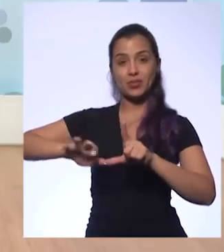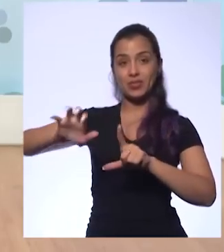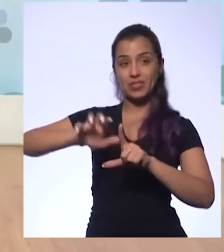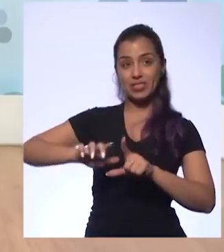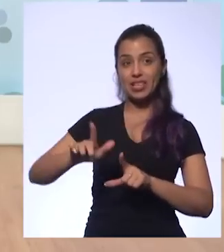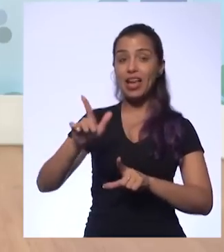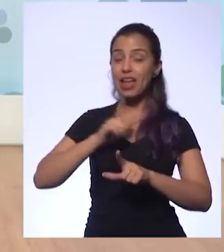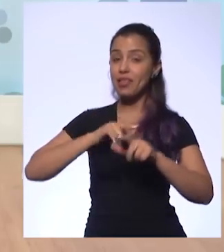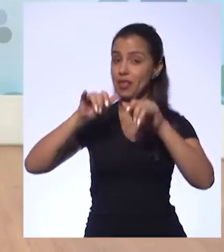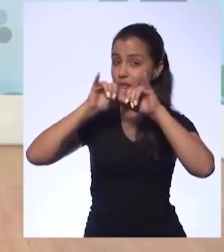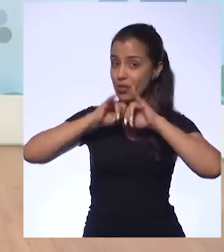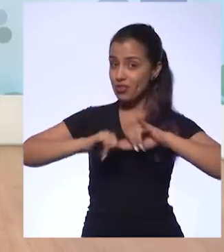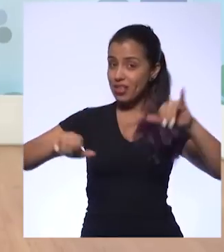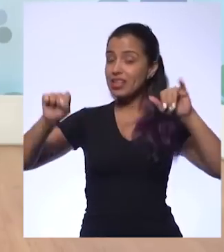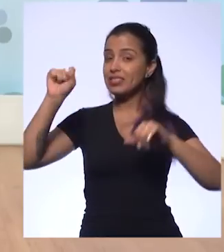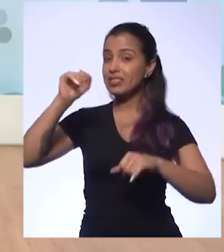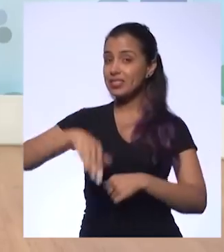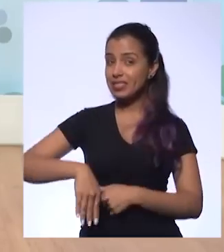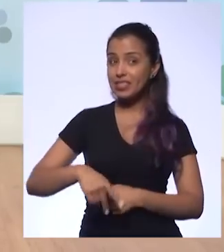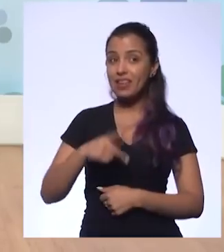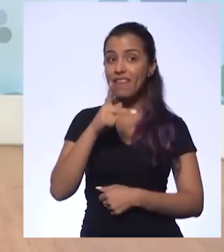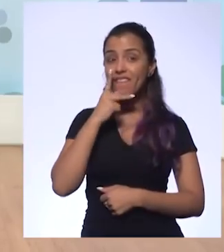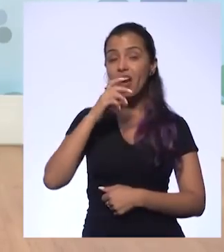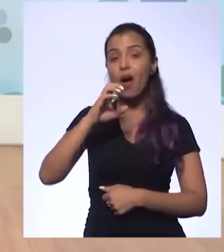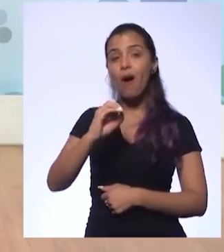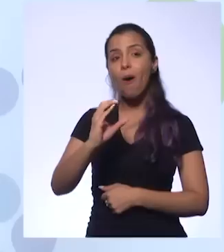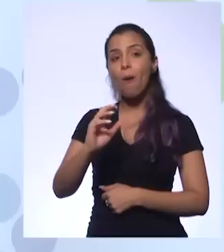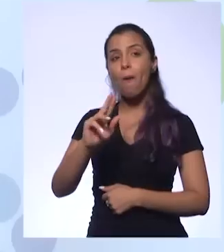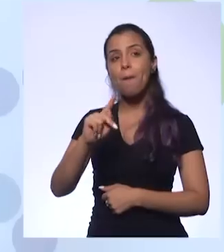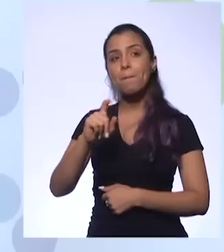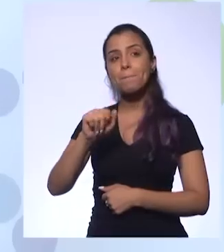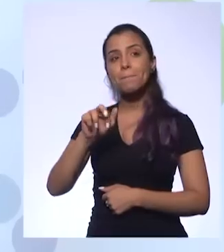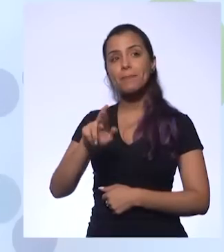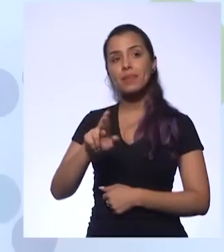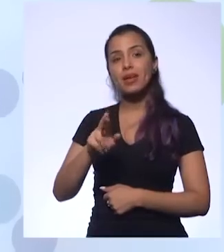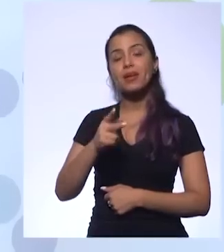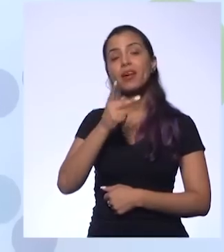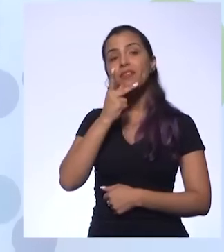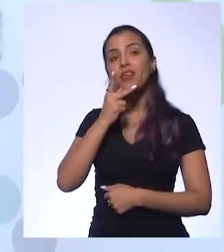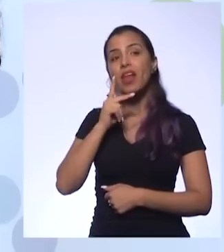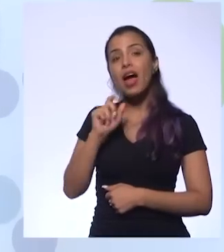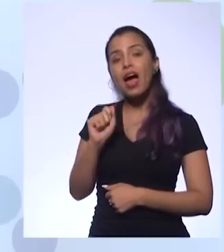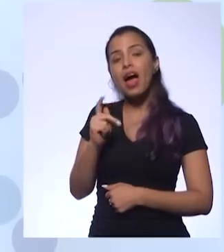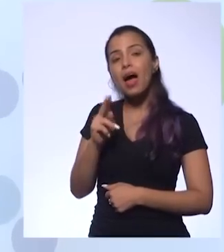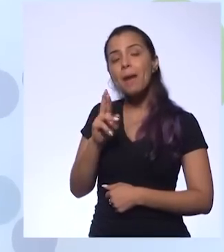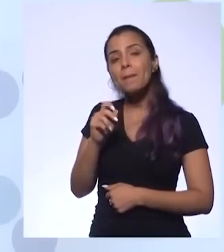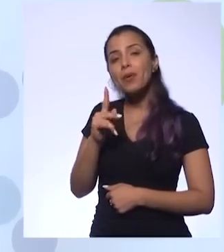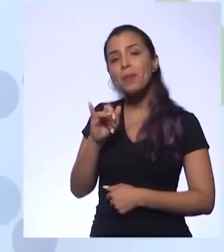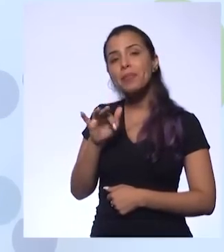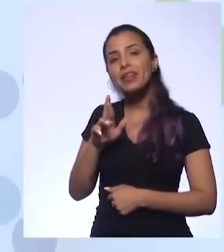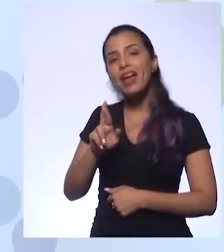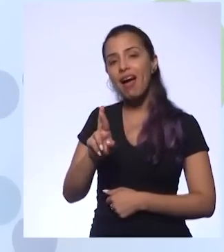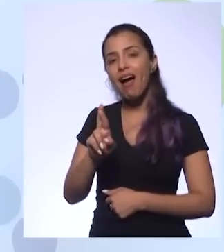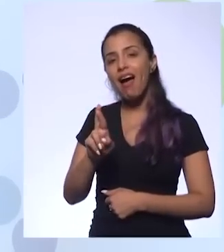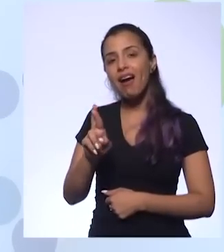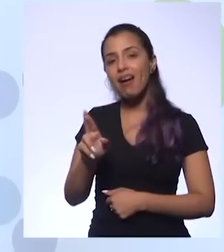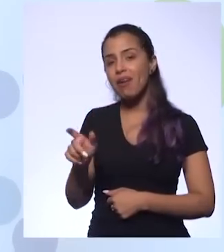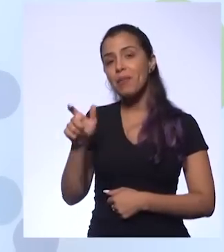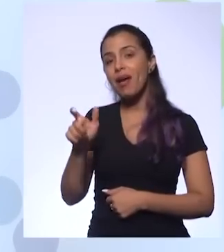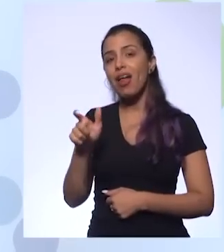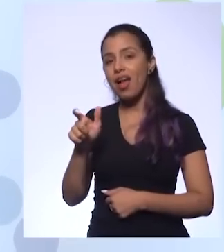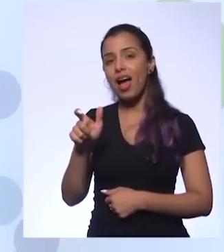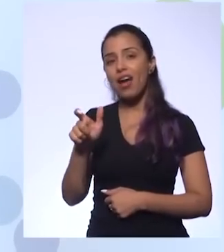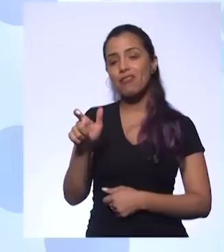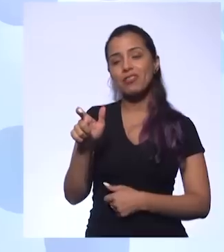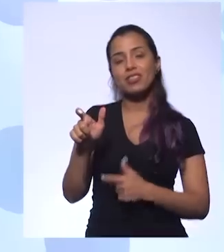teve sim uma intenção. Quando ela coloca ocupar, poderia ter colocado apropriar. Se fosse o Baglini escrevendo, acho que você ia colocar apropriar ali,